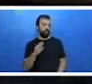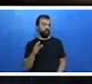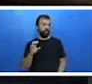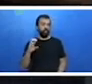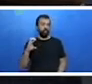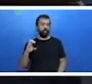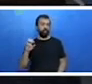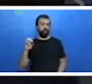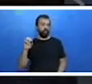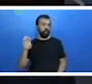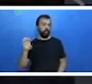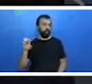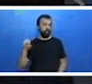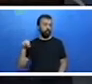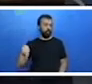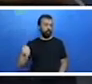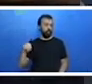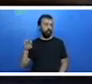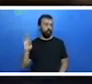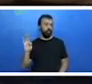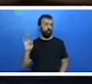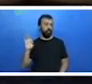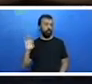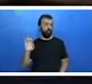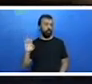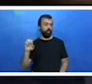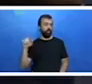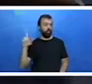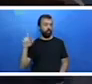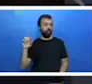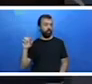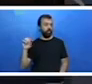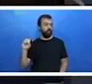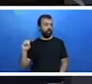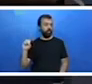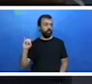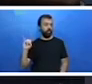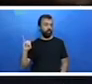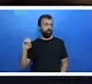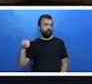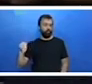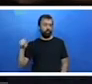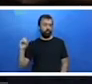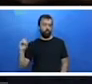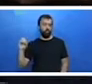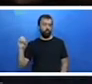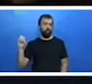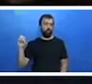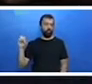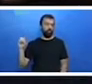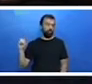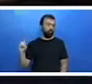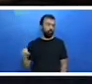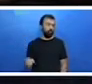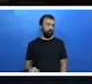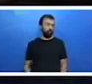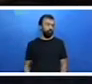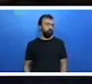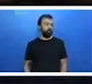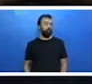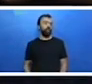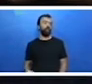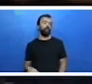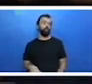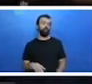centésimos. Mesma coisa com o 15. Eu tenho 15 inteiros. Eu vou dividir por 10, vou voltar